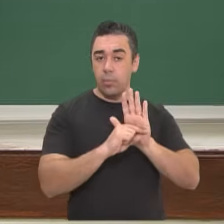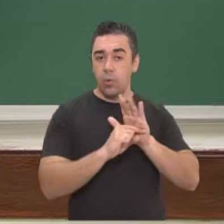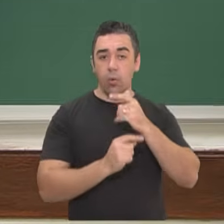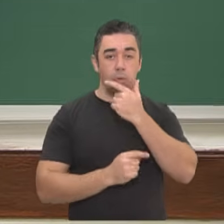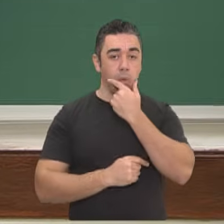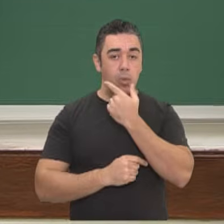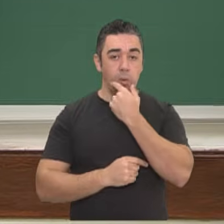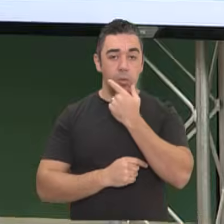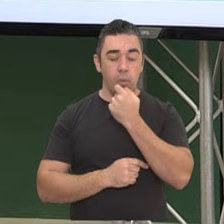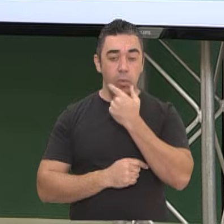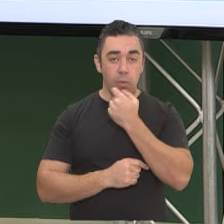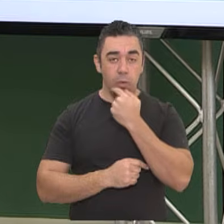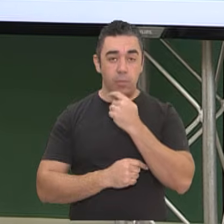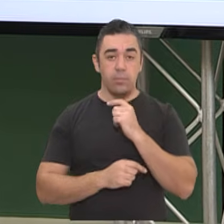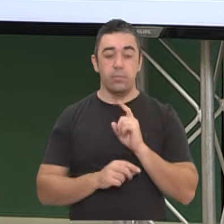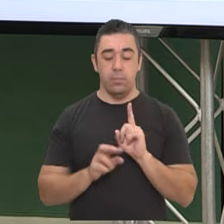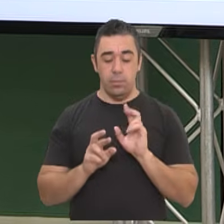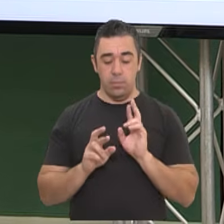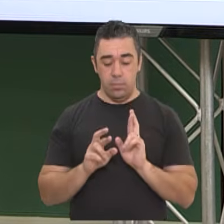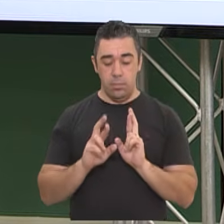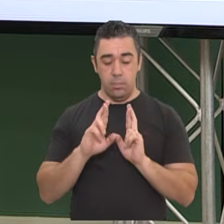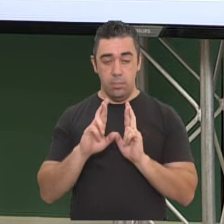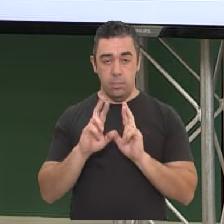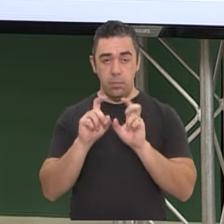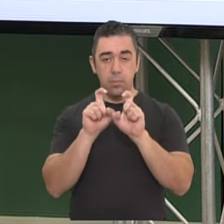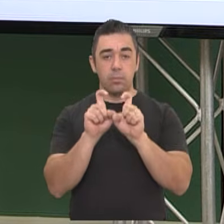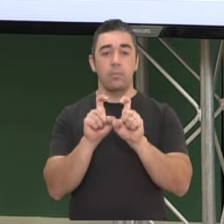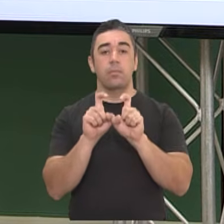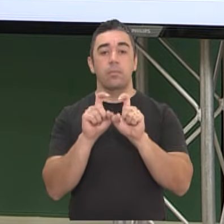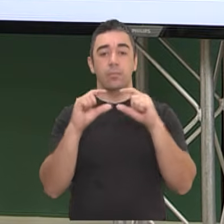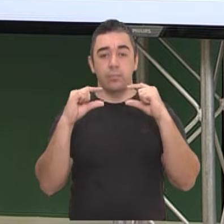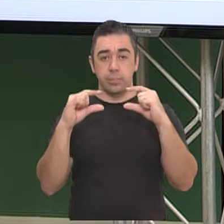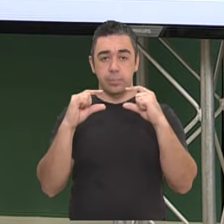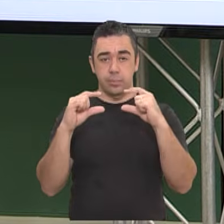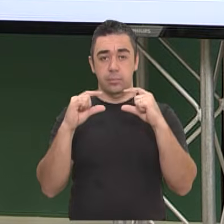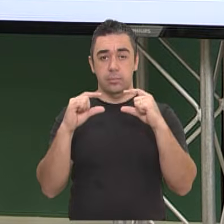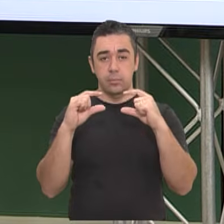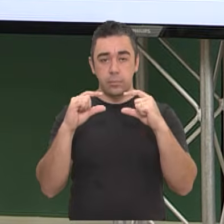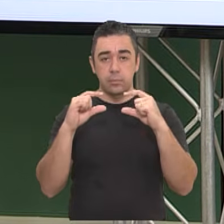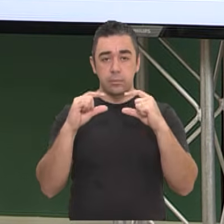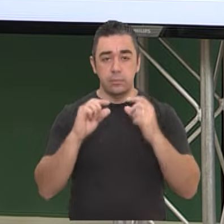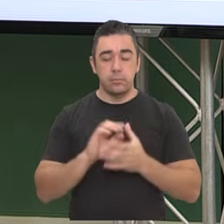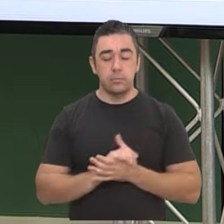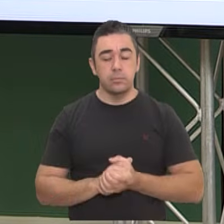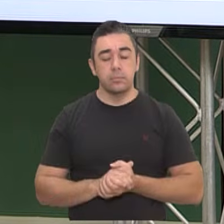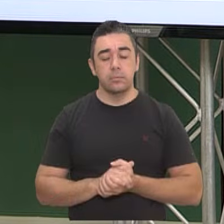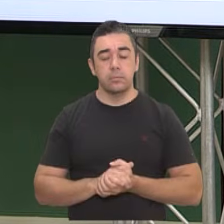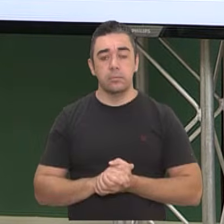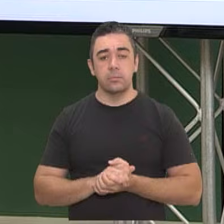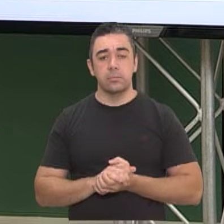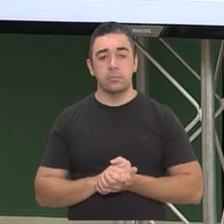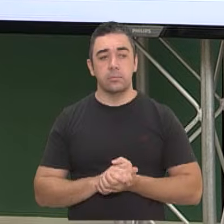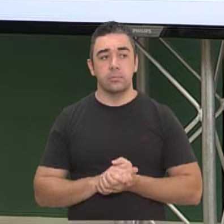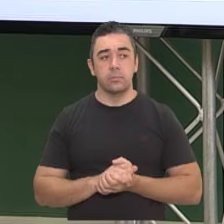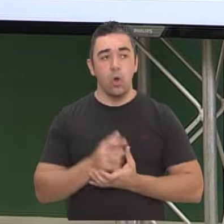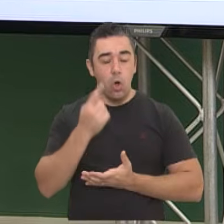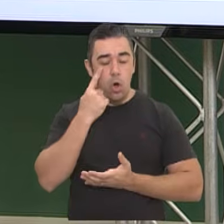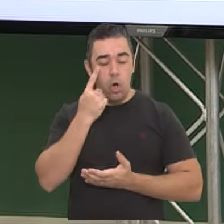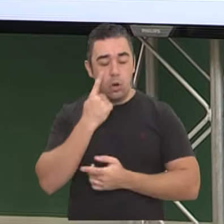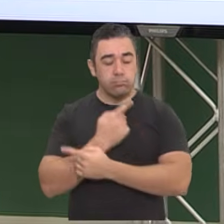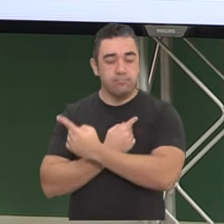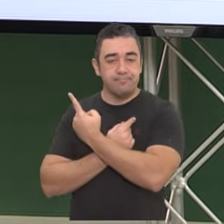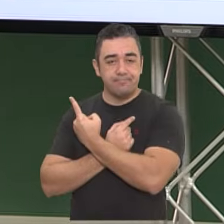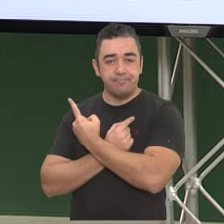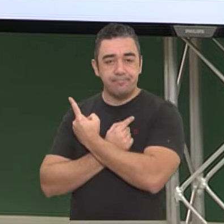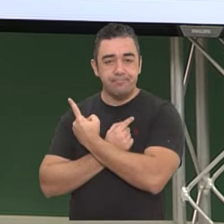caso, o nosso homem é o RH negativo, ele vai ser o Rzinho. Vou fazer o